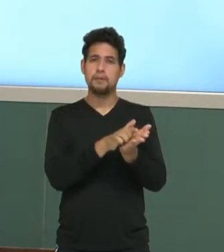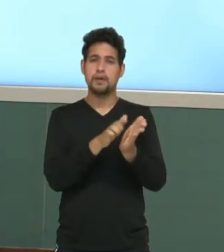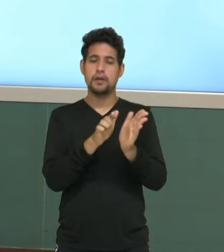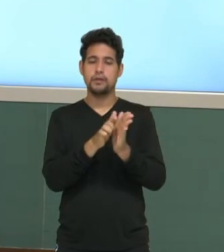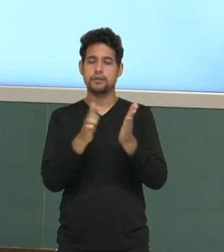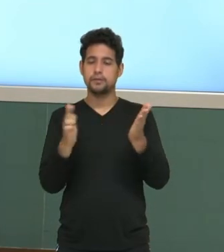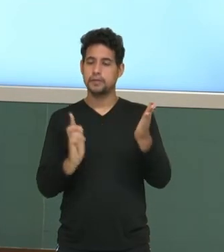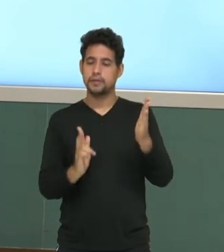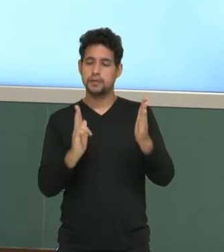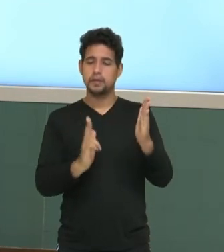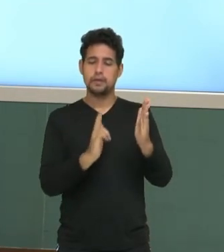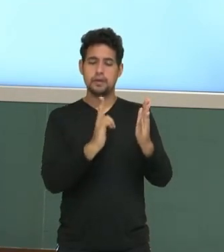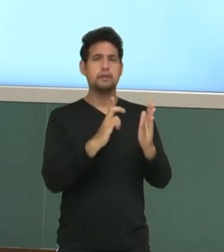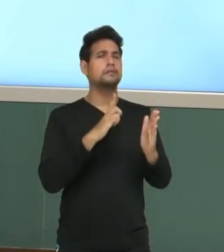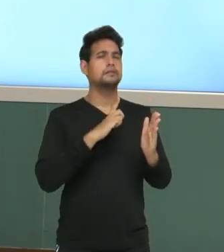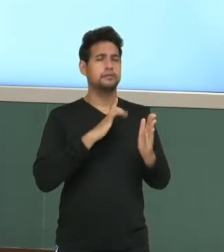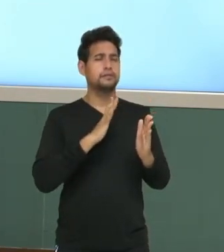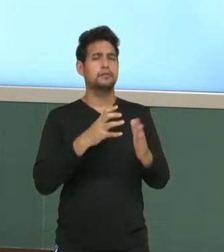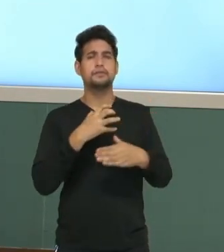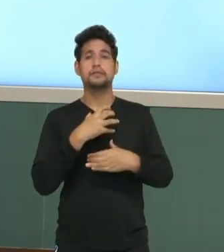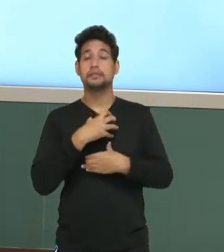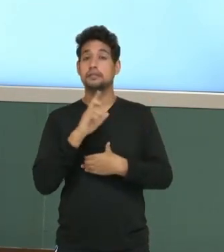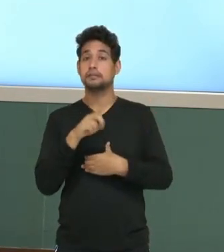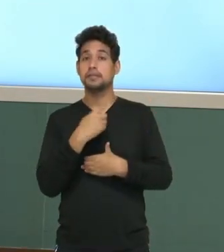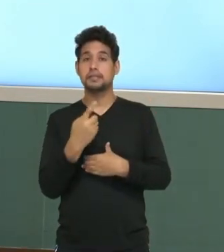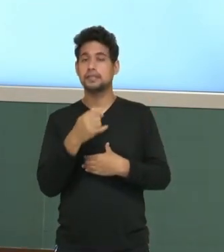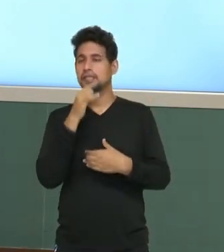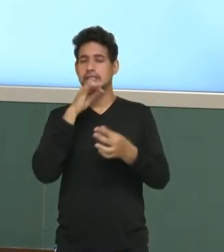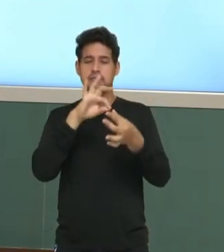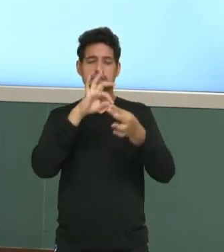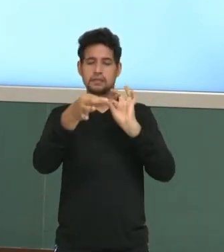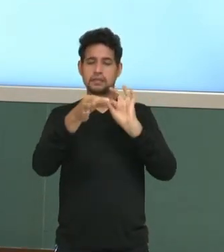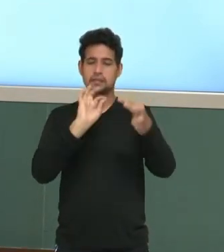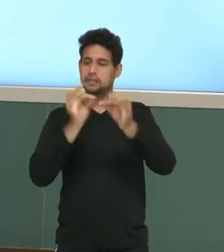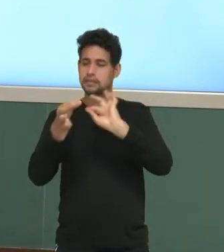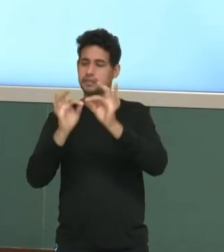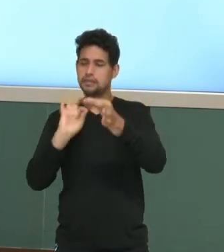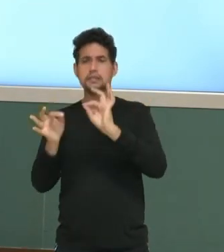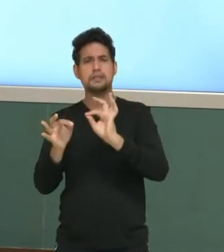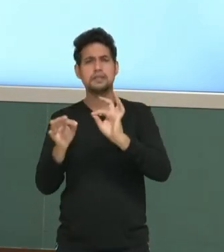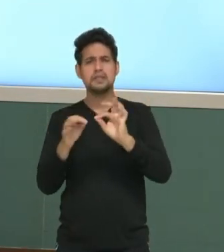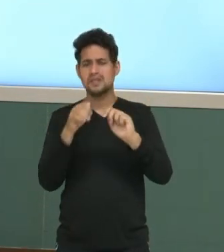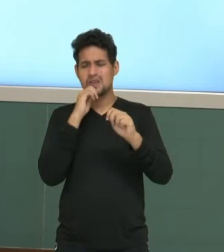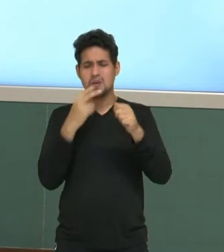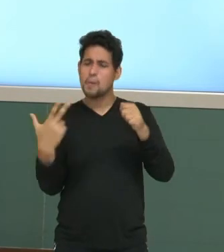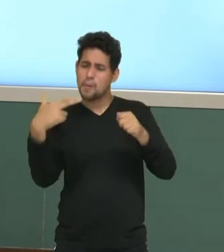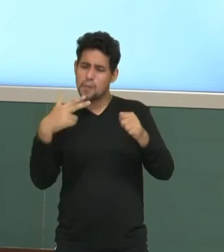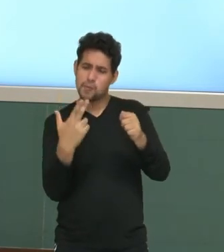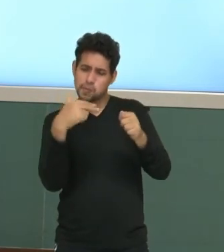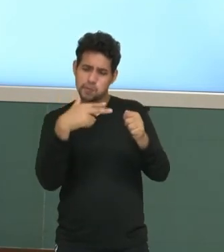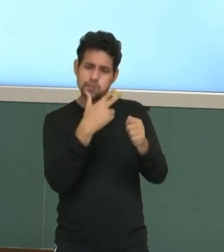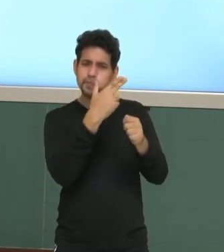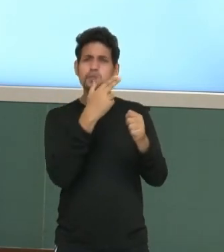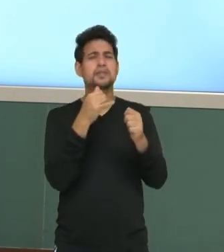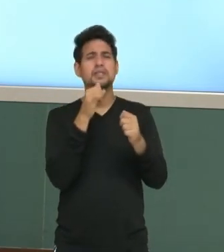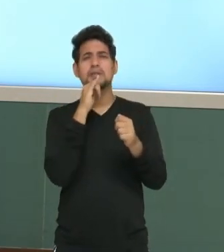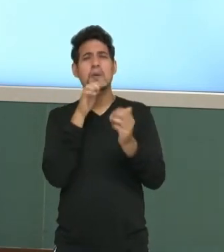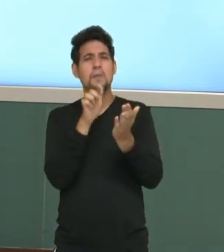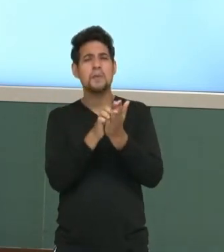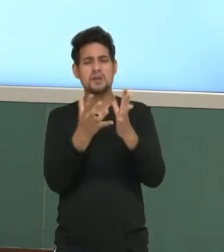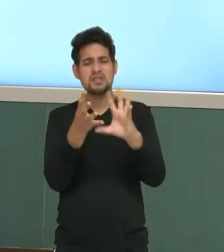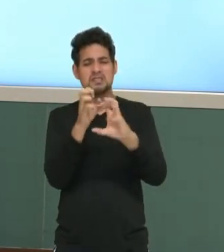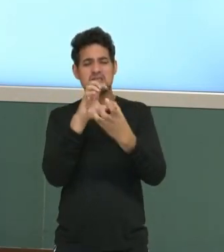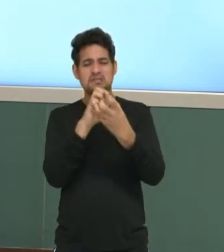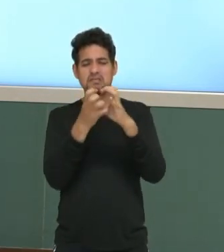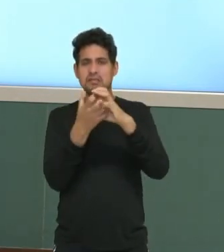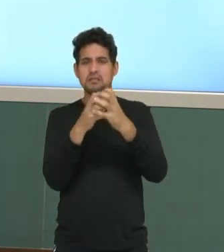atividade anterior. Ela tinha um formato. Nós rasgamos elas em tira. Nós picotamos. Pegamos um papel e